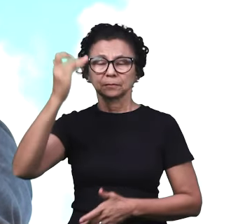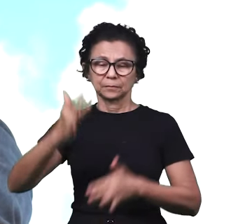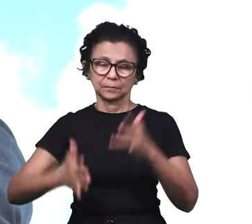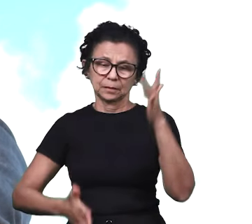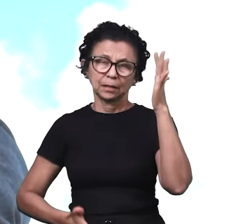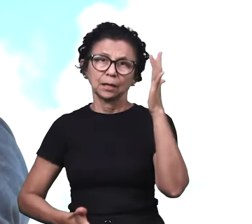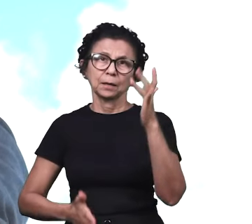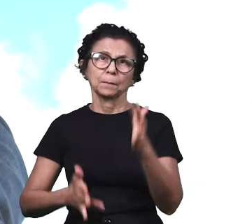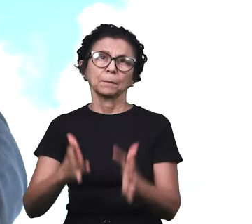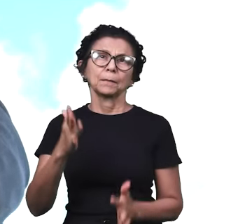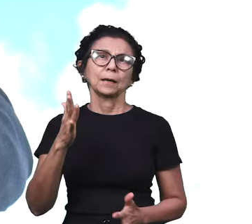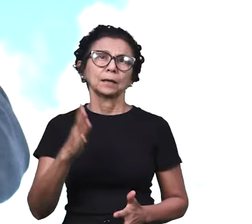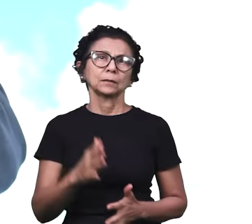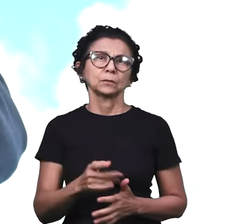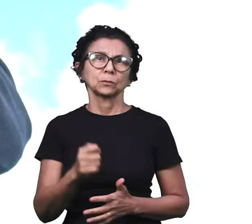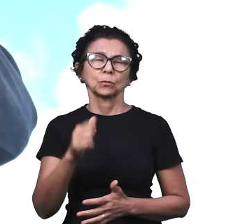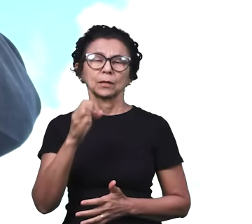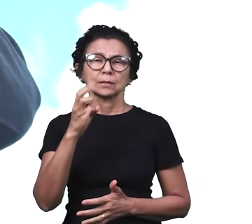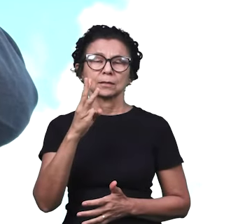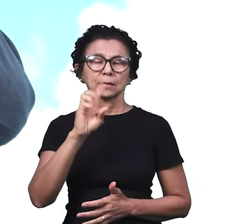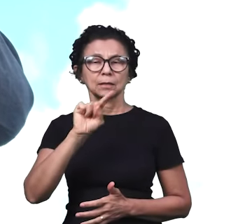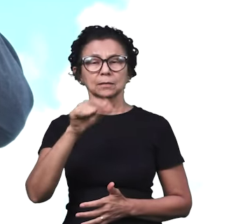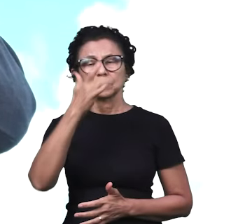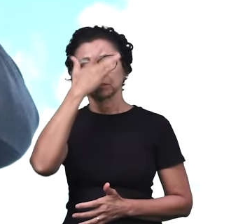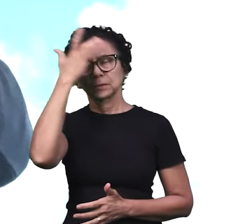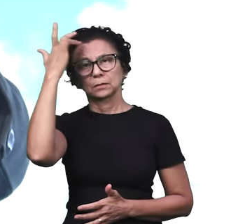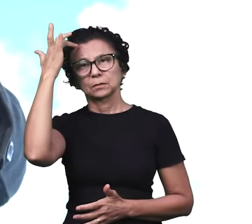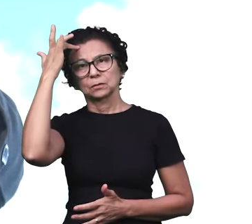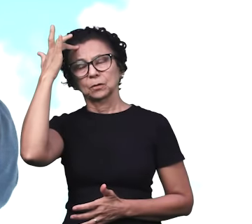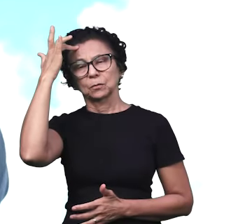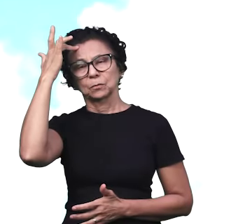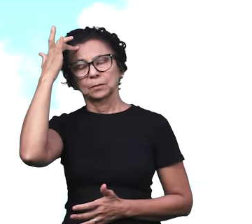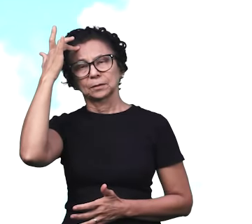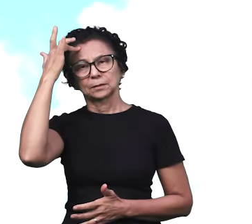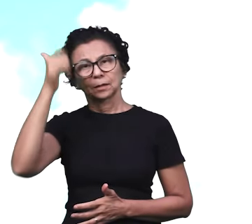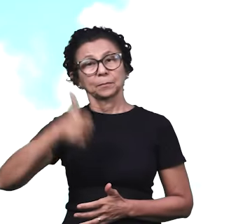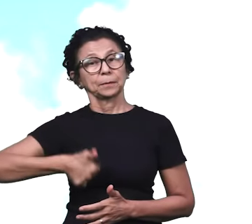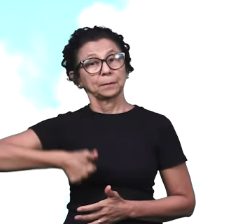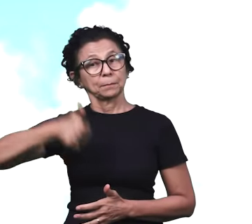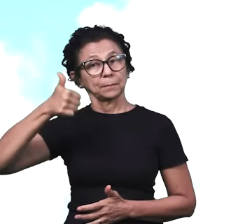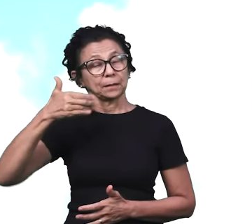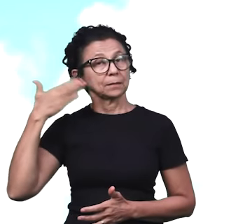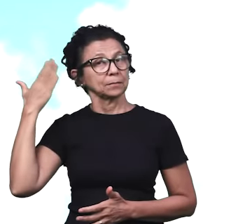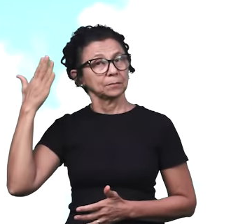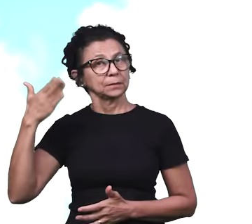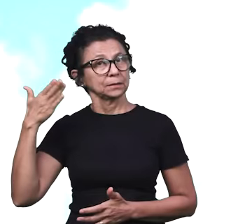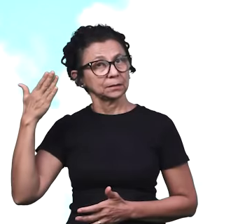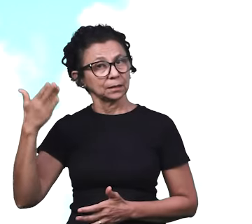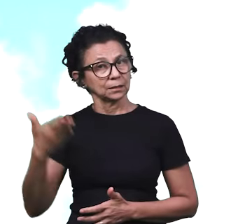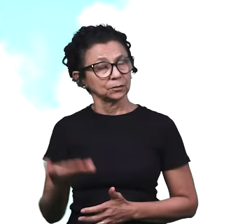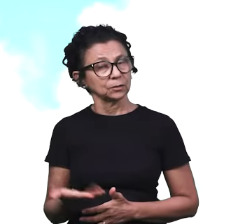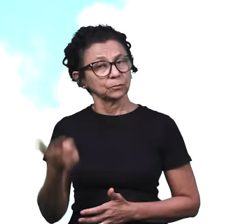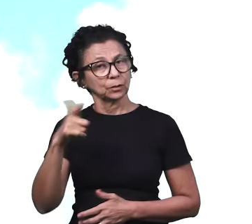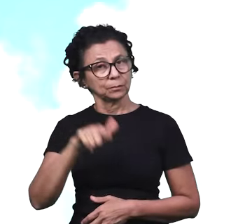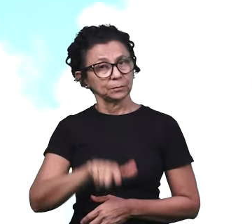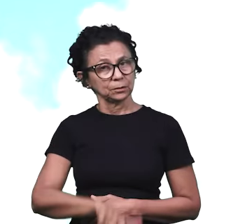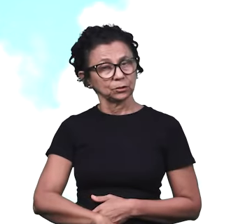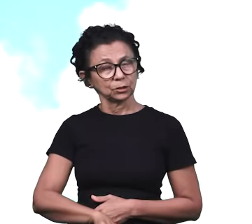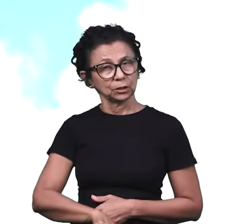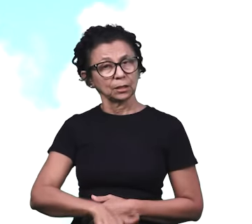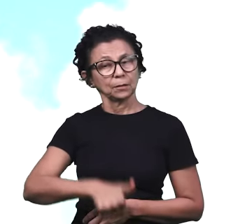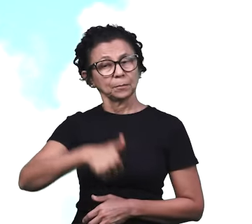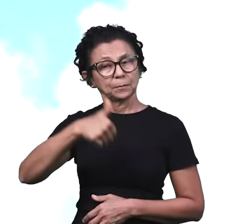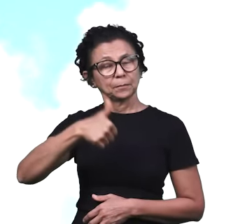pregando, quase 3.000 irmãos, a primeira mensagem. A igreja começa e a primeira igreja, vamos falar aqui de novo, a